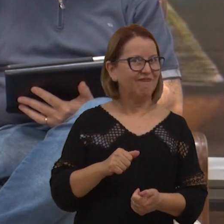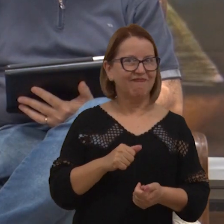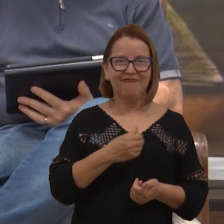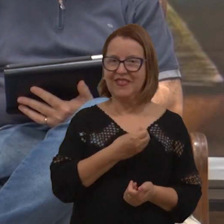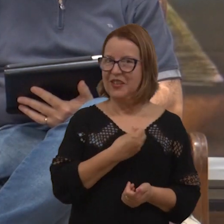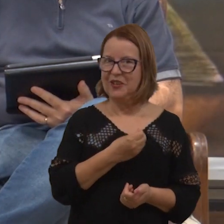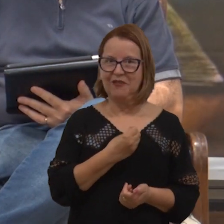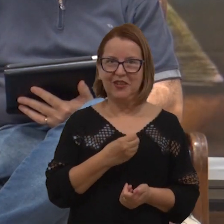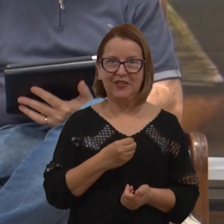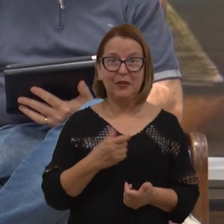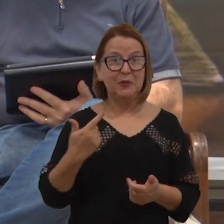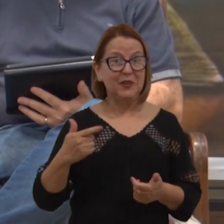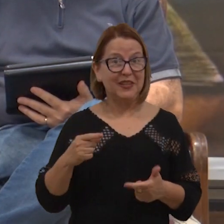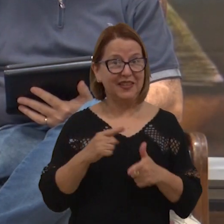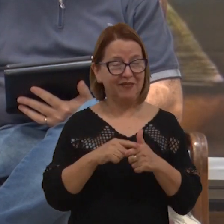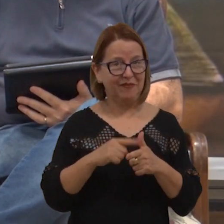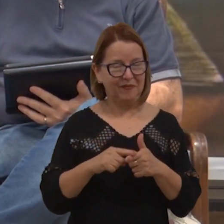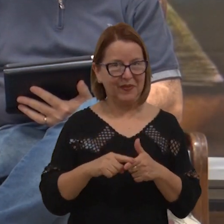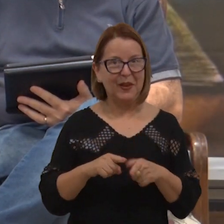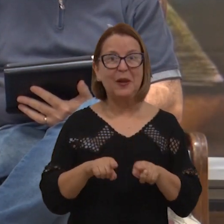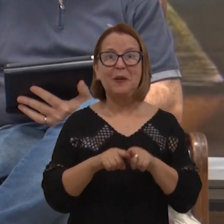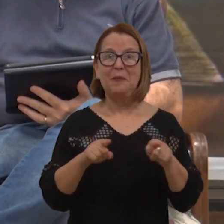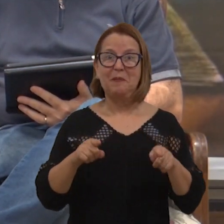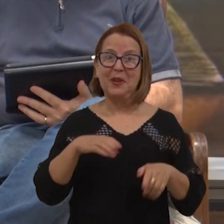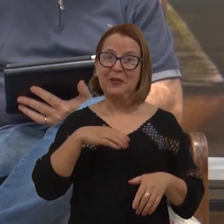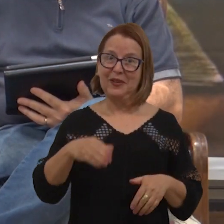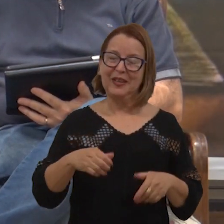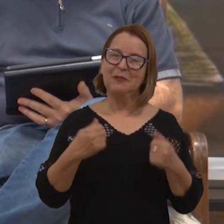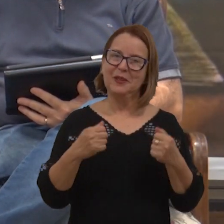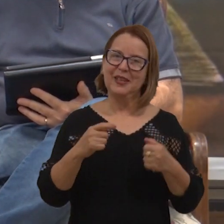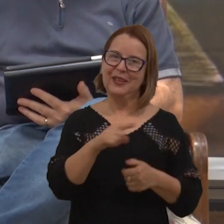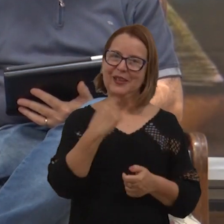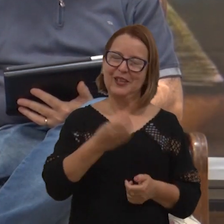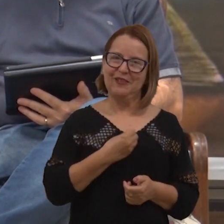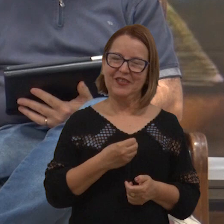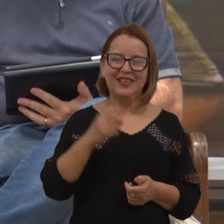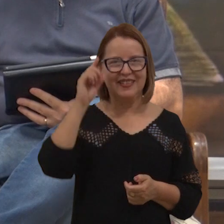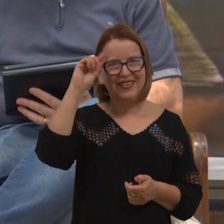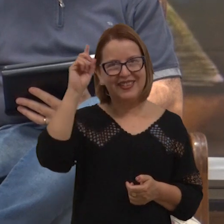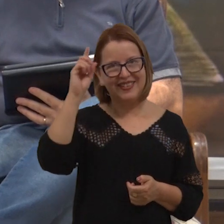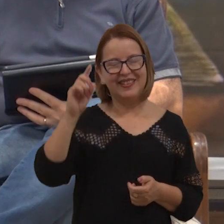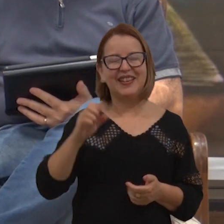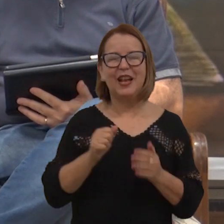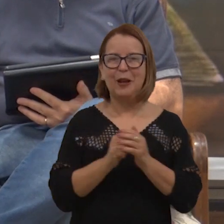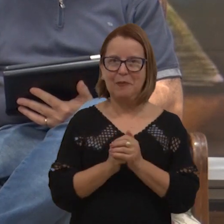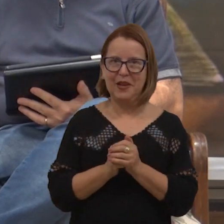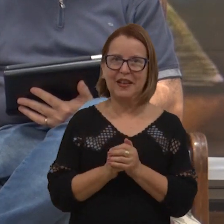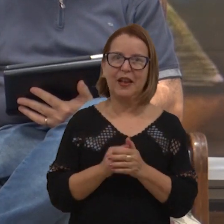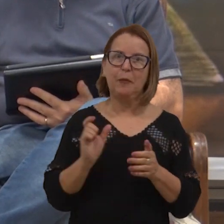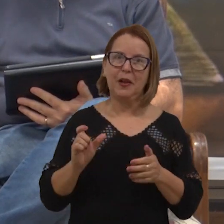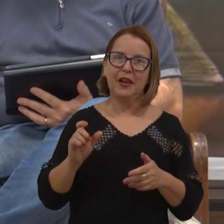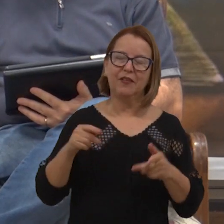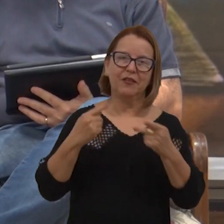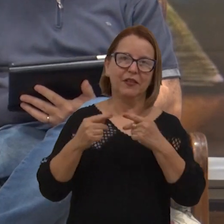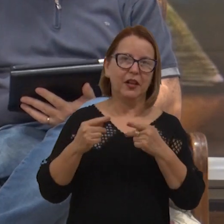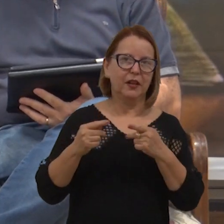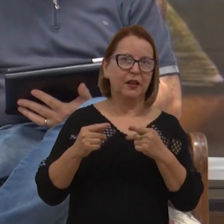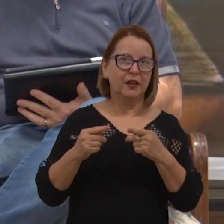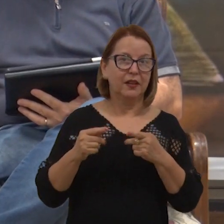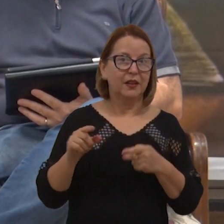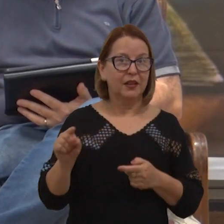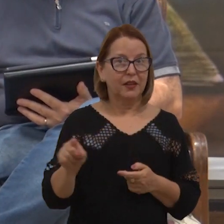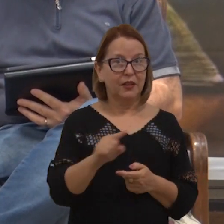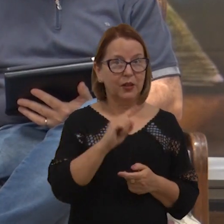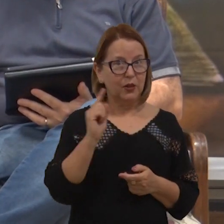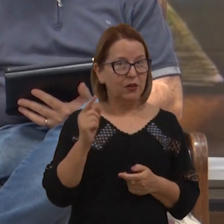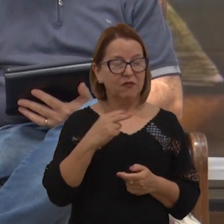bom ânimo precisa estar nas nossas vidas diariamente. Amém. Amém? A própria palavra diz que nós não devemos nos conformar com esse